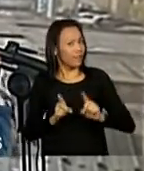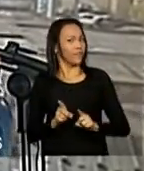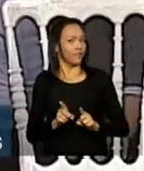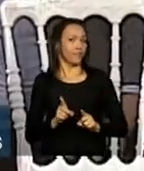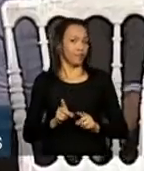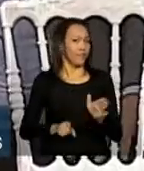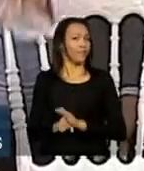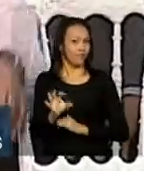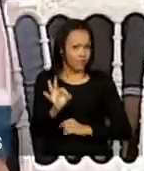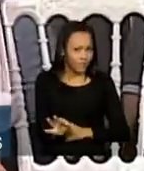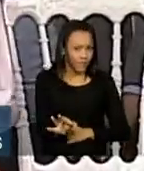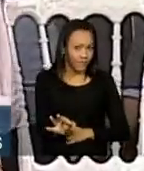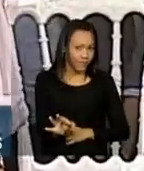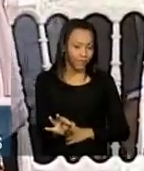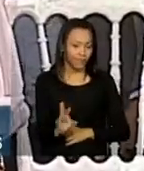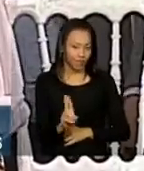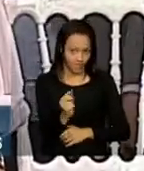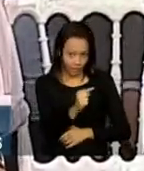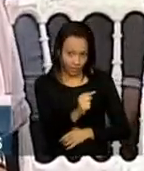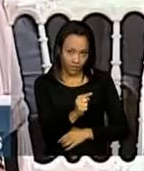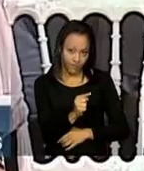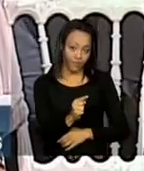governador?